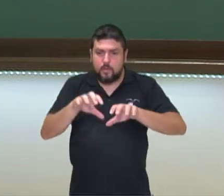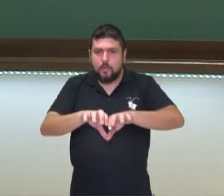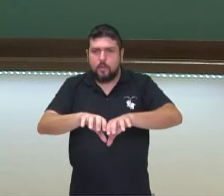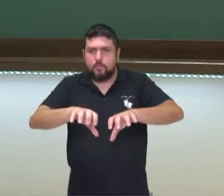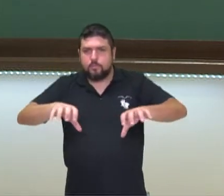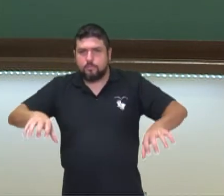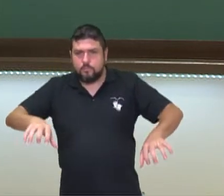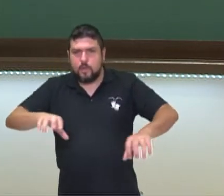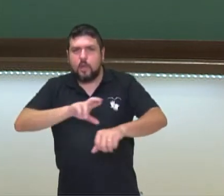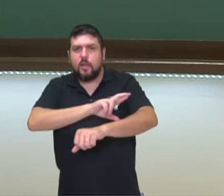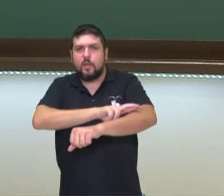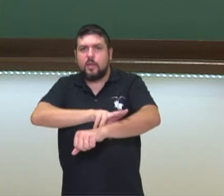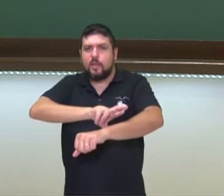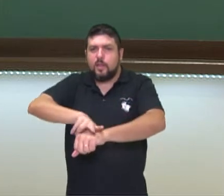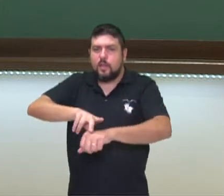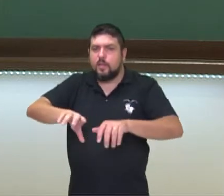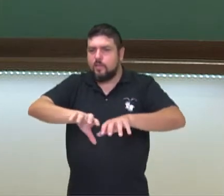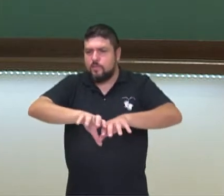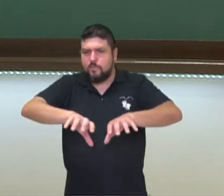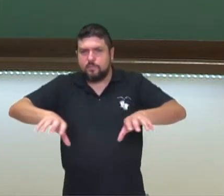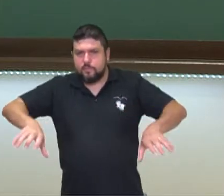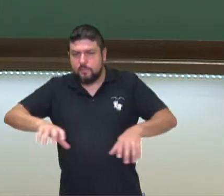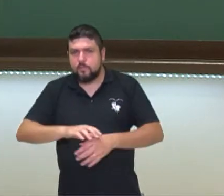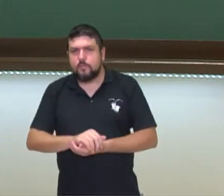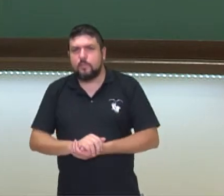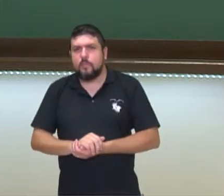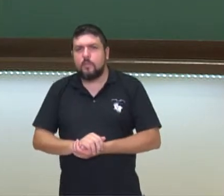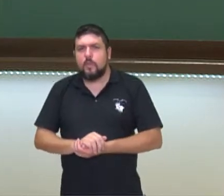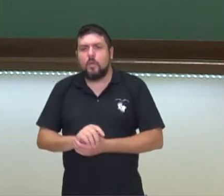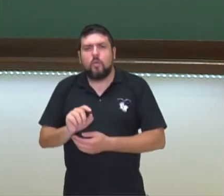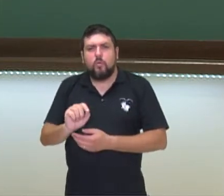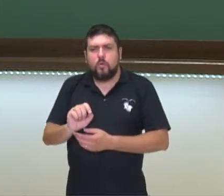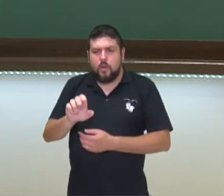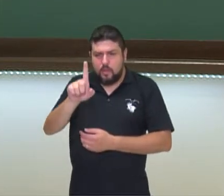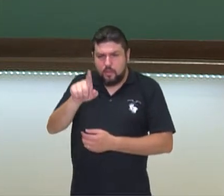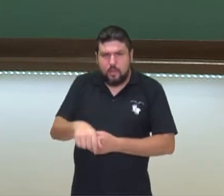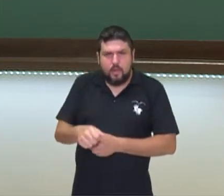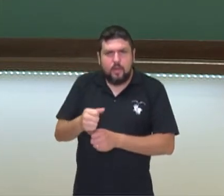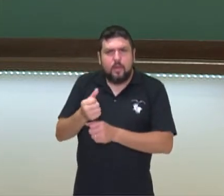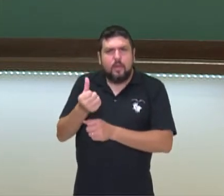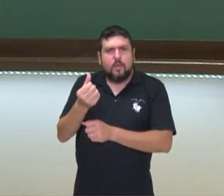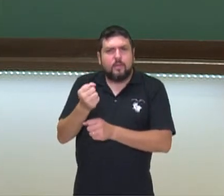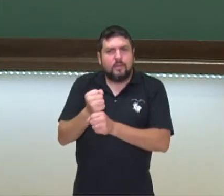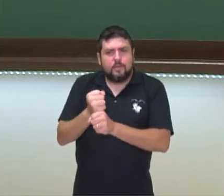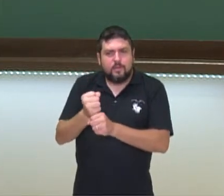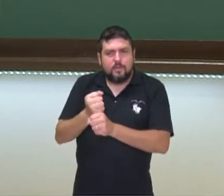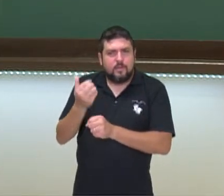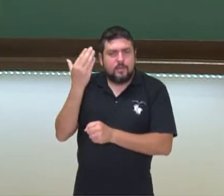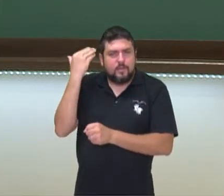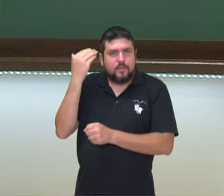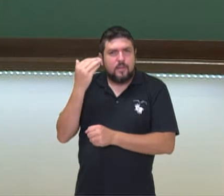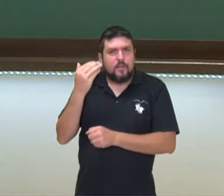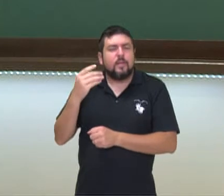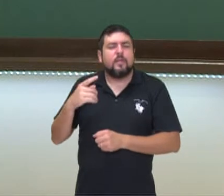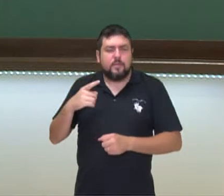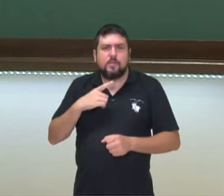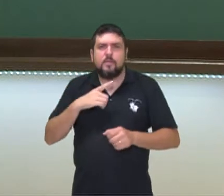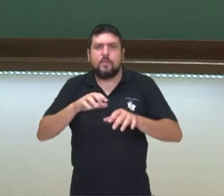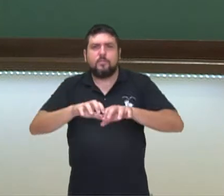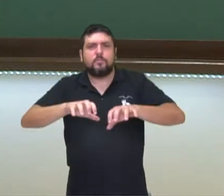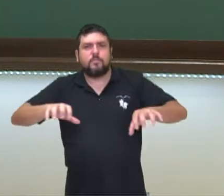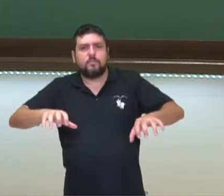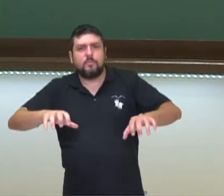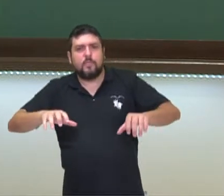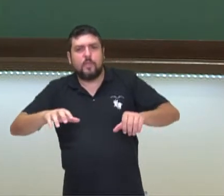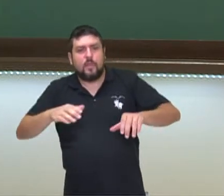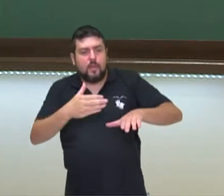os Estados Unidos no século XX, estamos falando a coisa de 60, 70 anos atrás, havia separação das